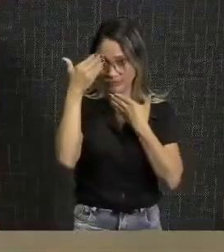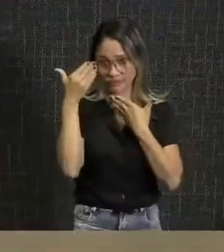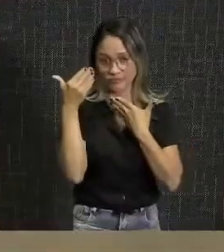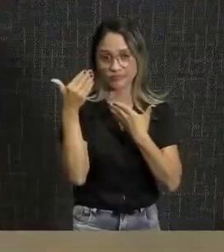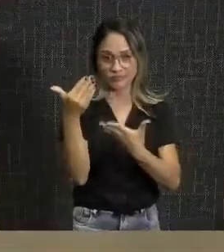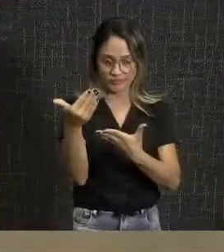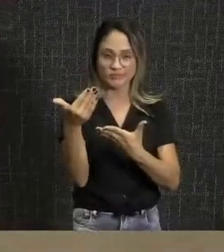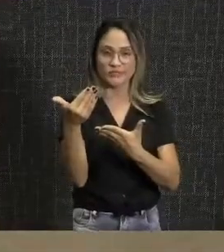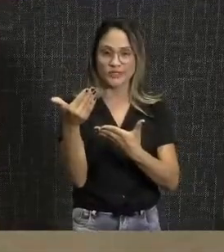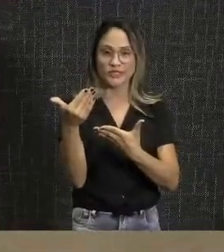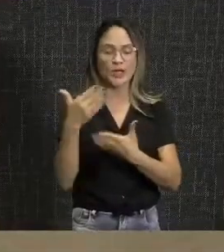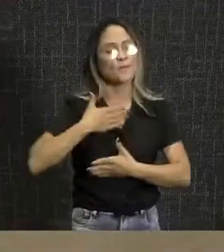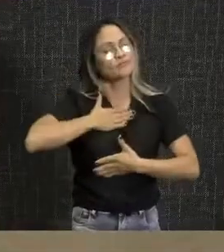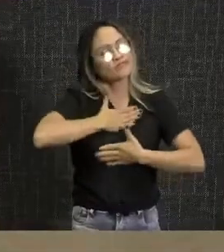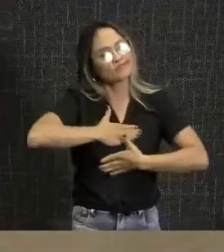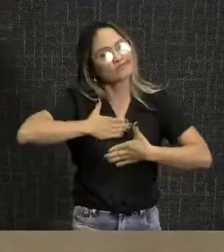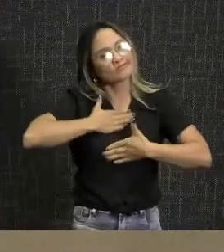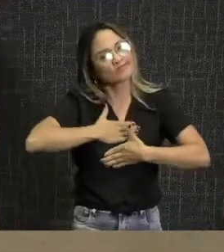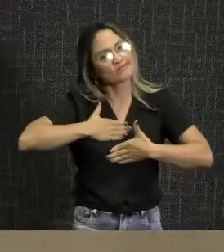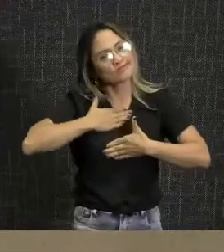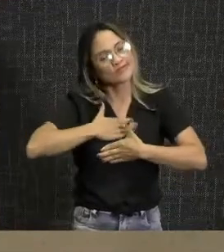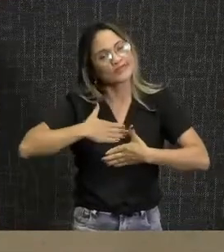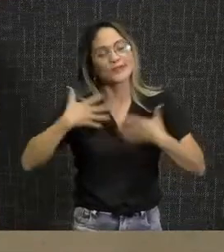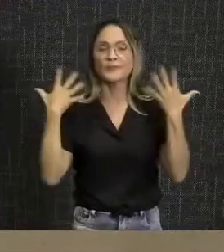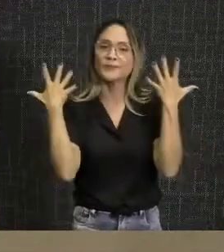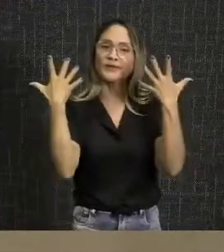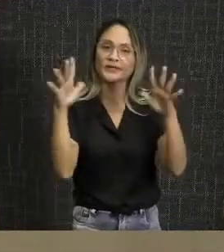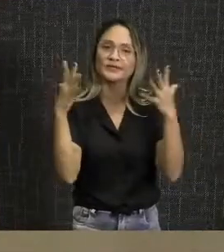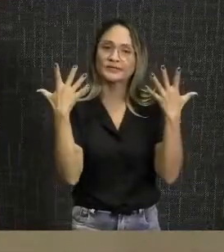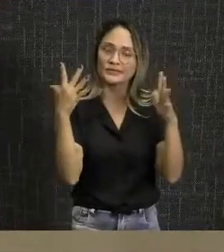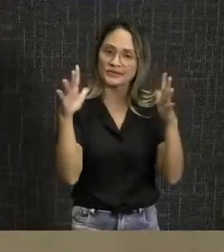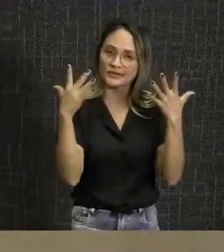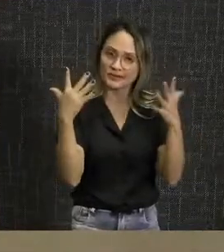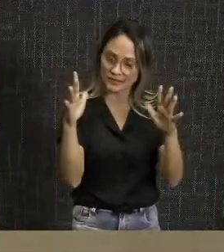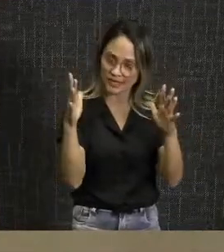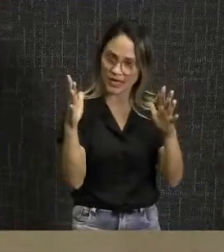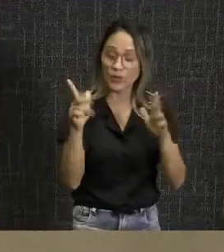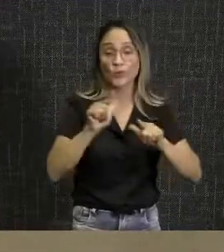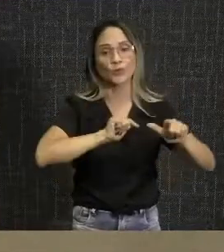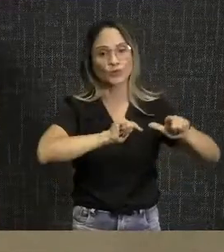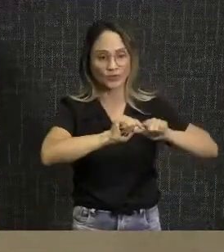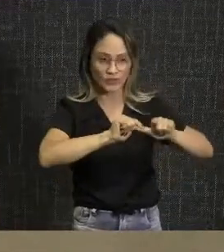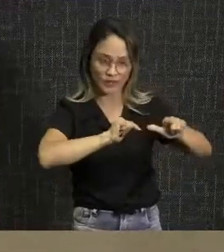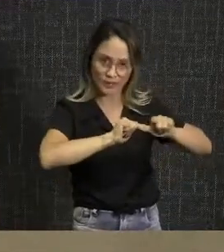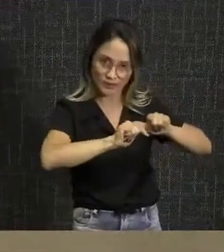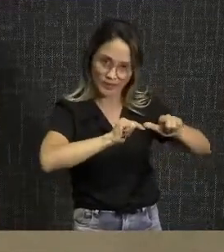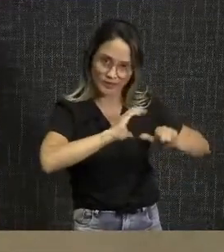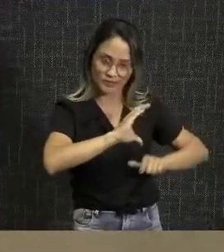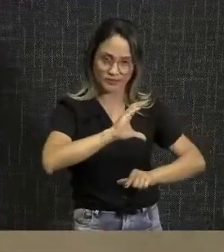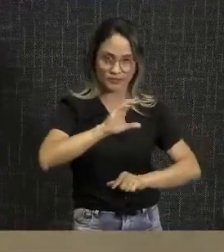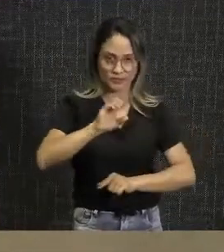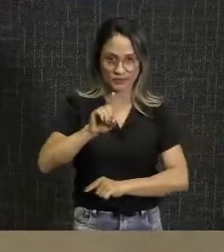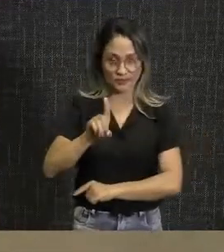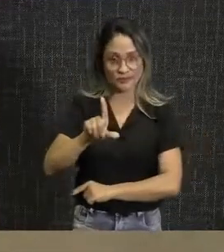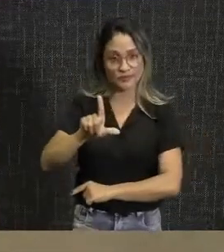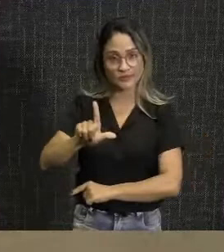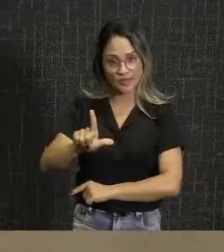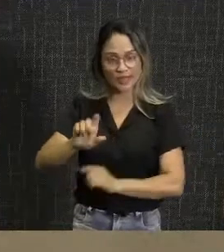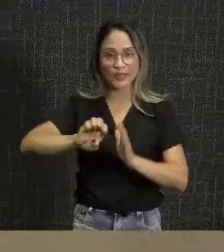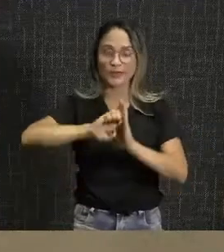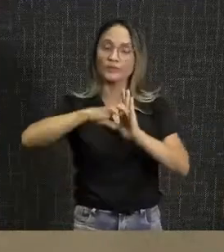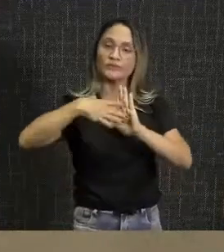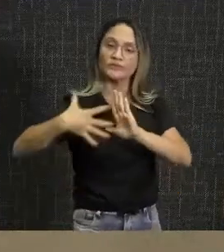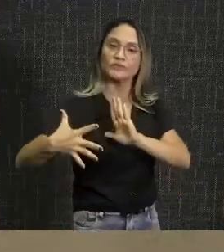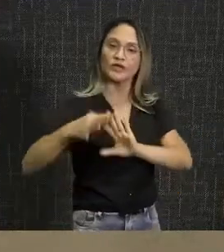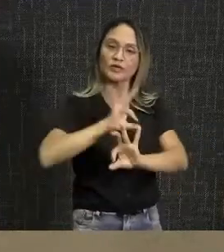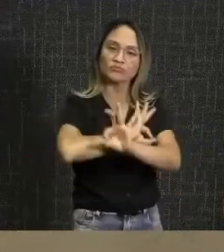convite, é um prazer enorme. Parabenizar o trabalho feito pela CDL, o evento de